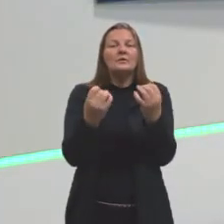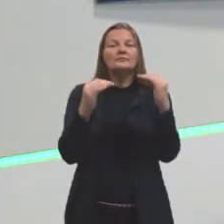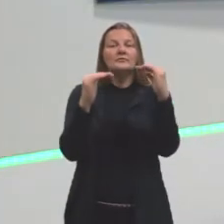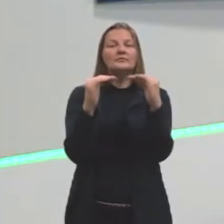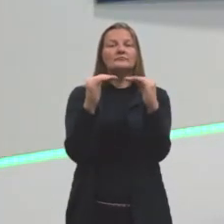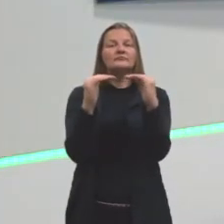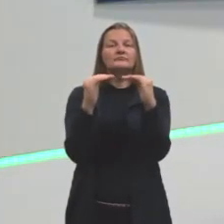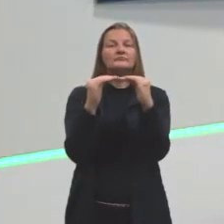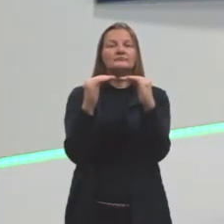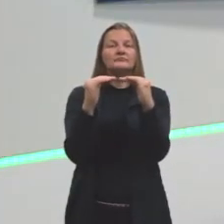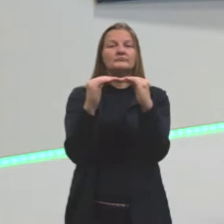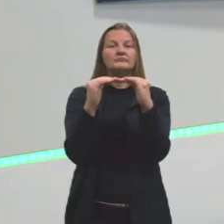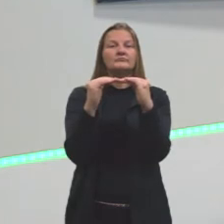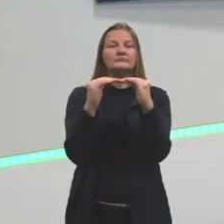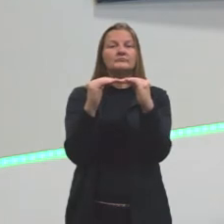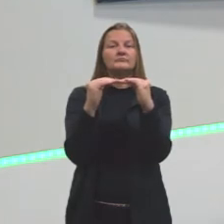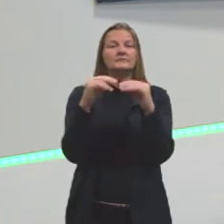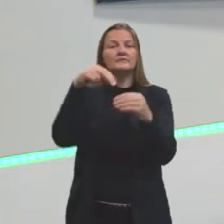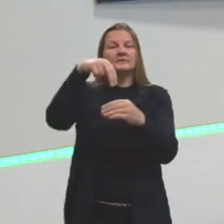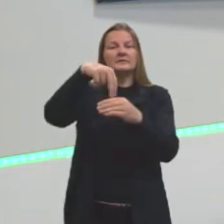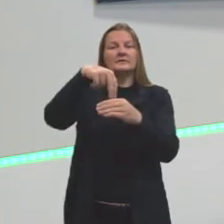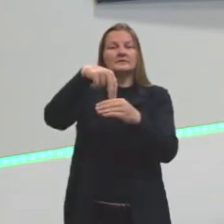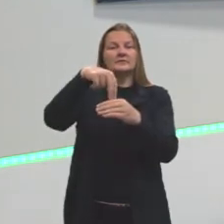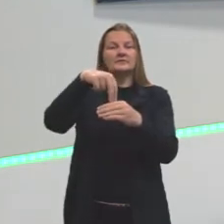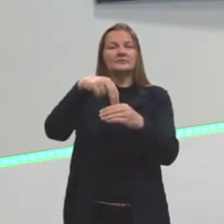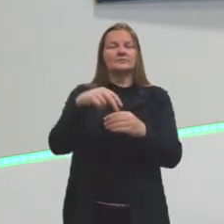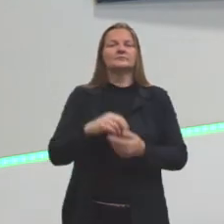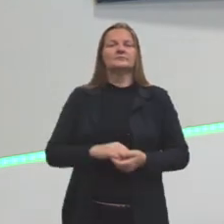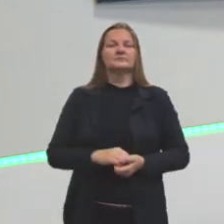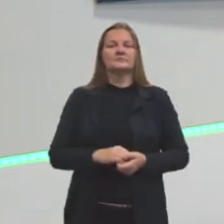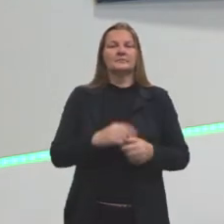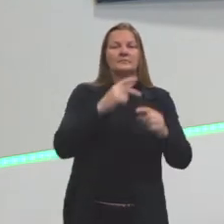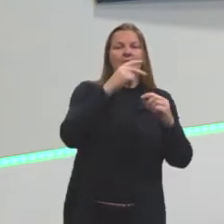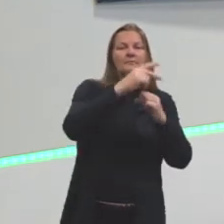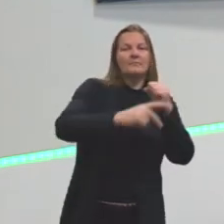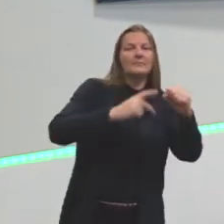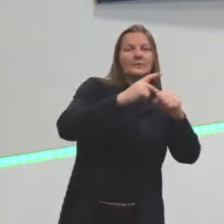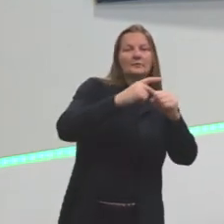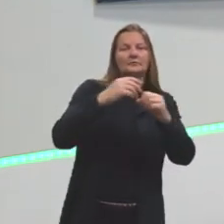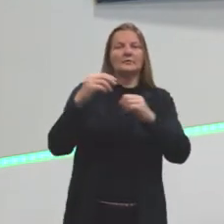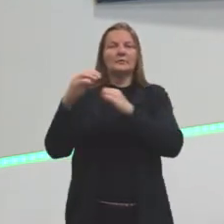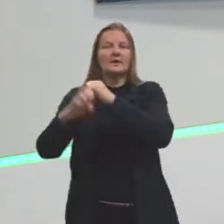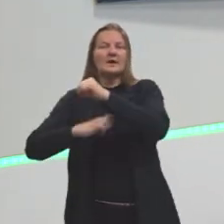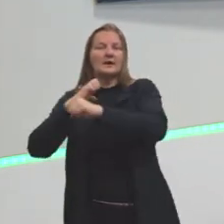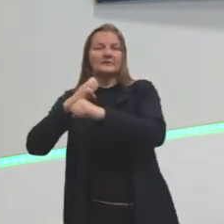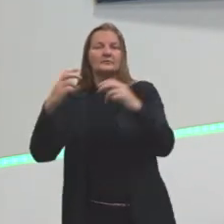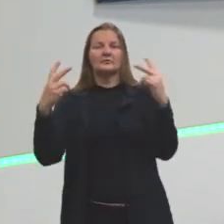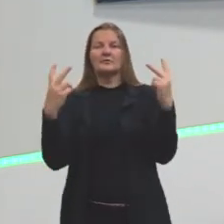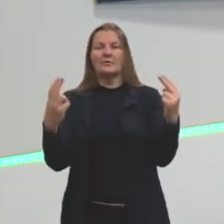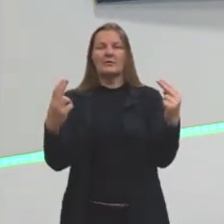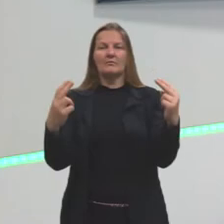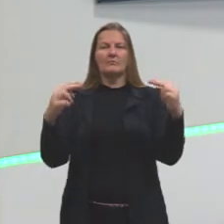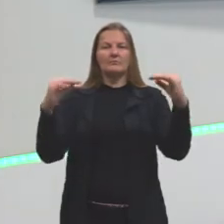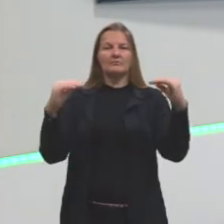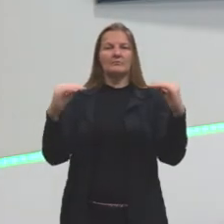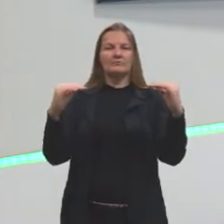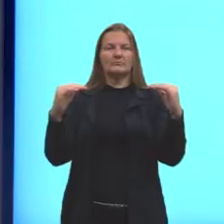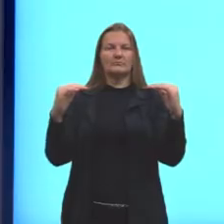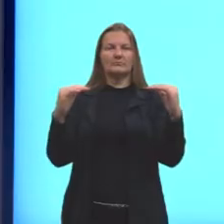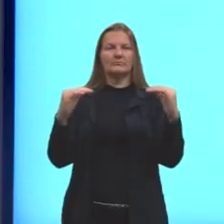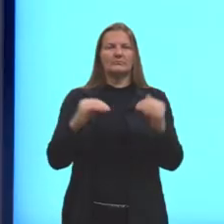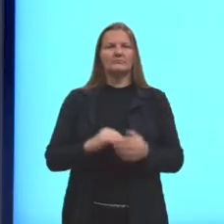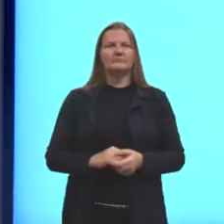pode dizer que é um corpo neutro tanto de prótons como de elétrons né tem que ter a mesma quantidade tá